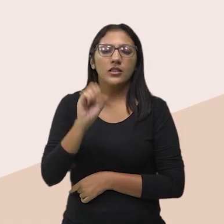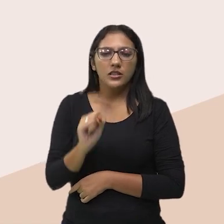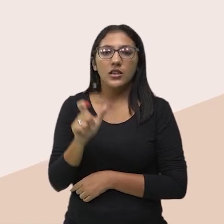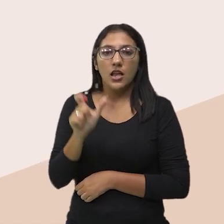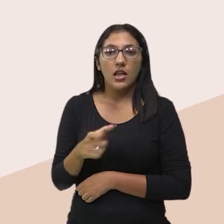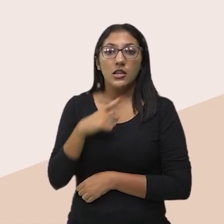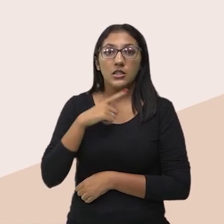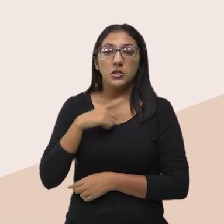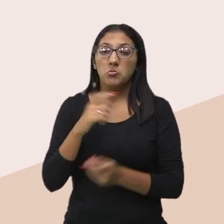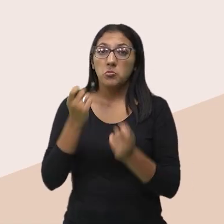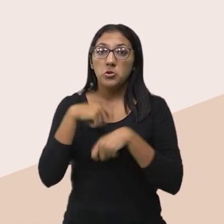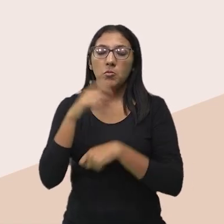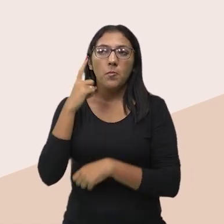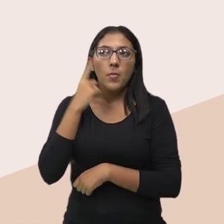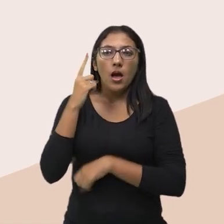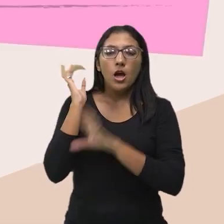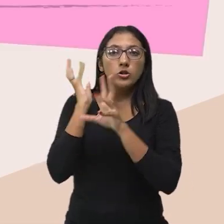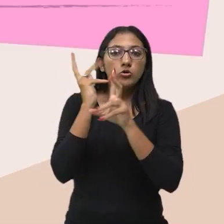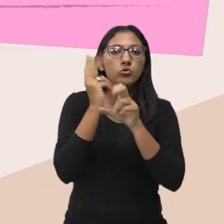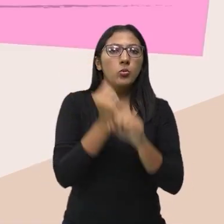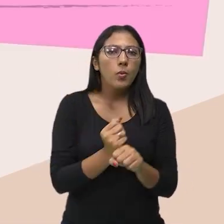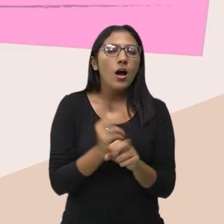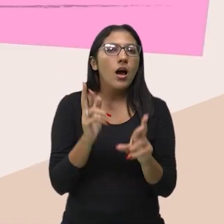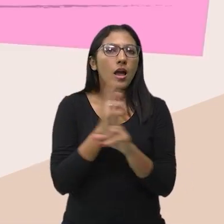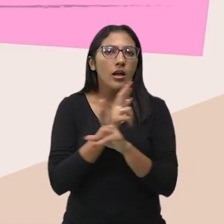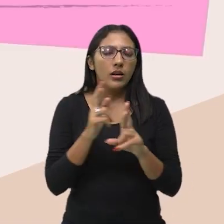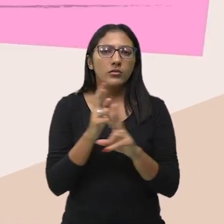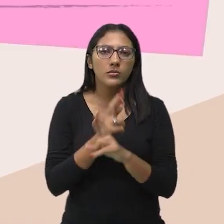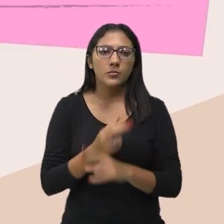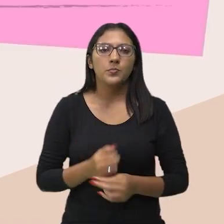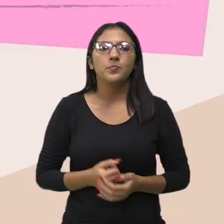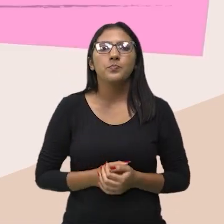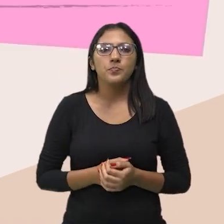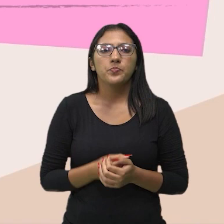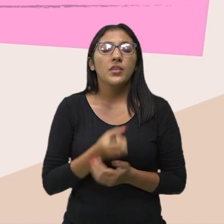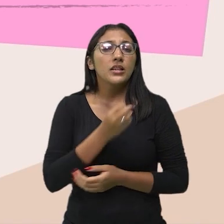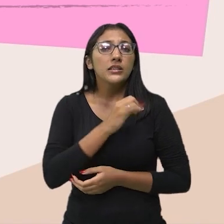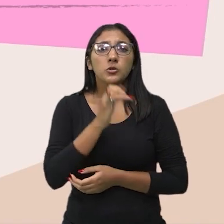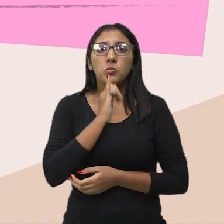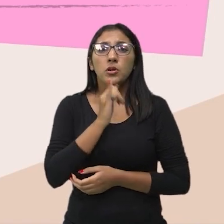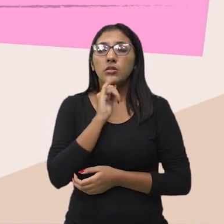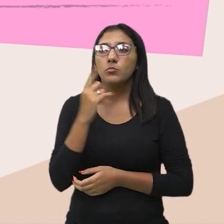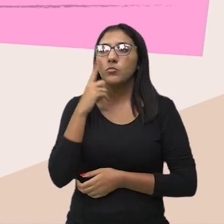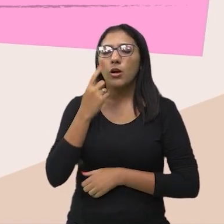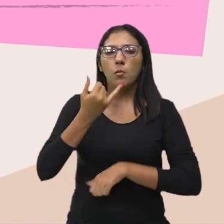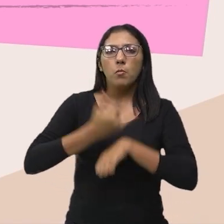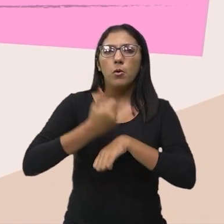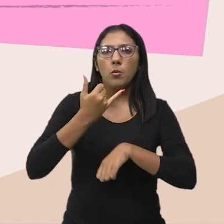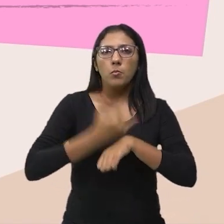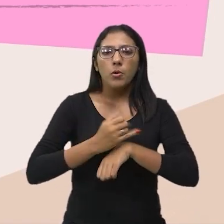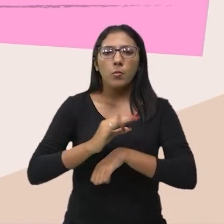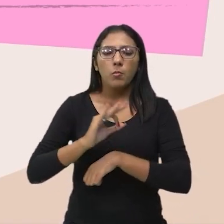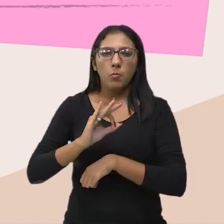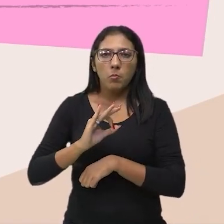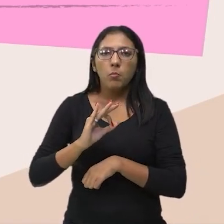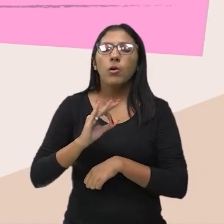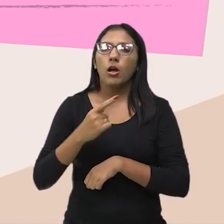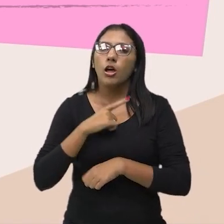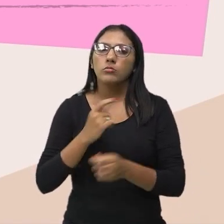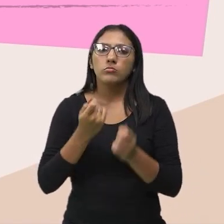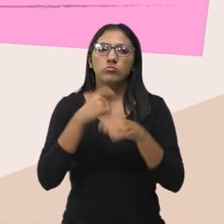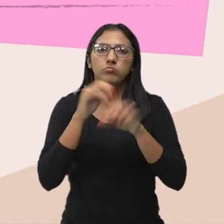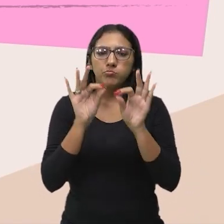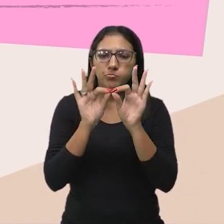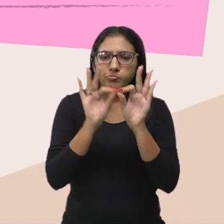o perímetro e o diâmetro. Se medirmos uma moeda de R$1, encontraremos aproximadamente